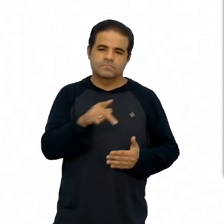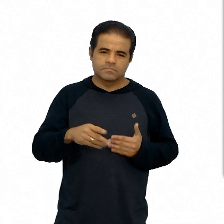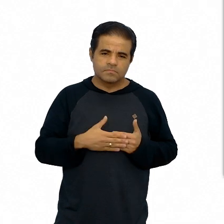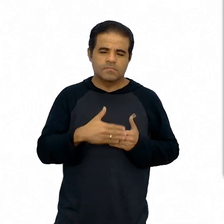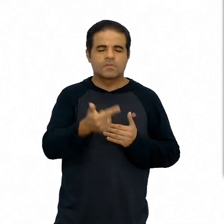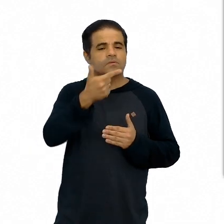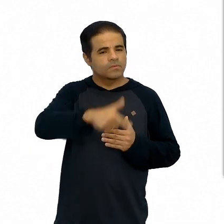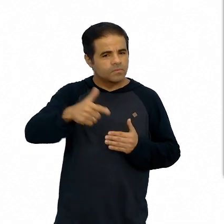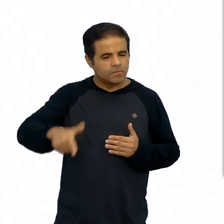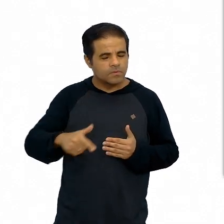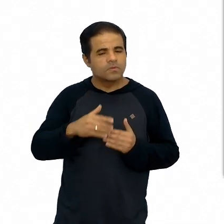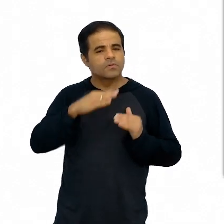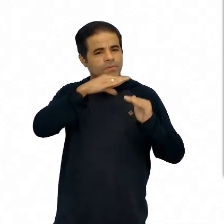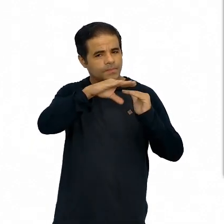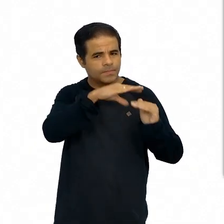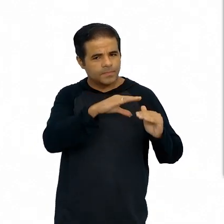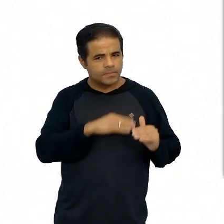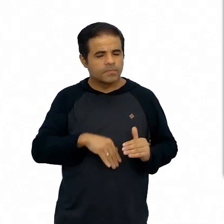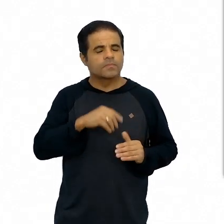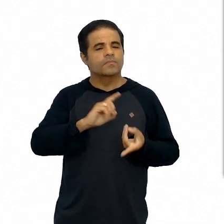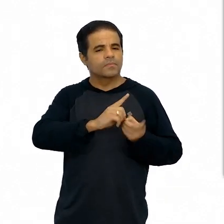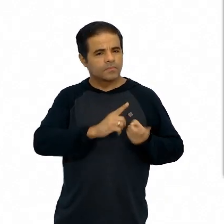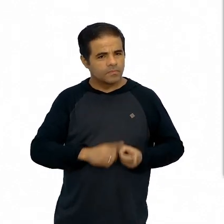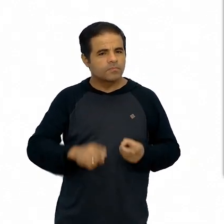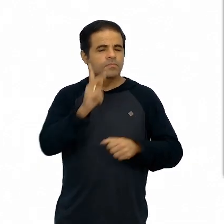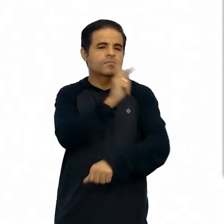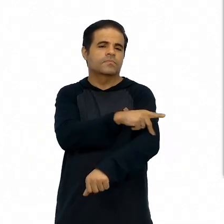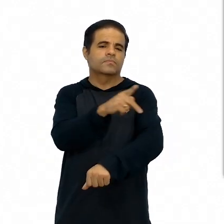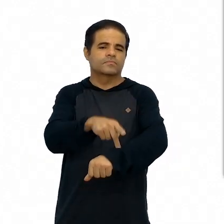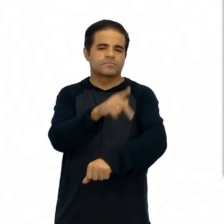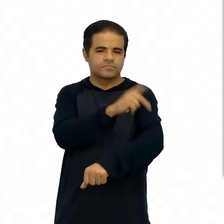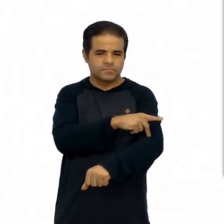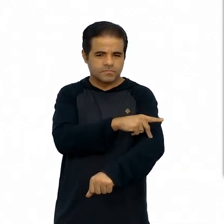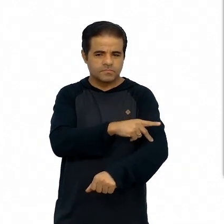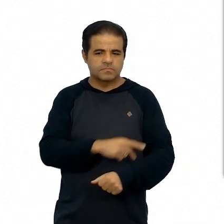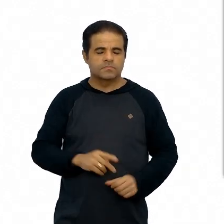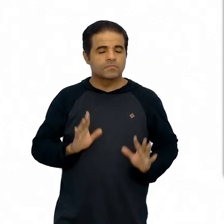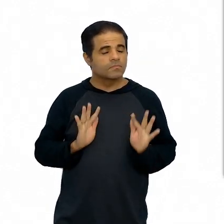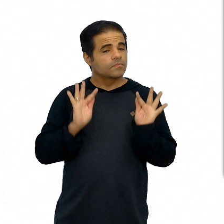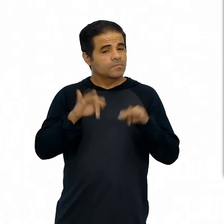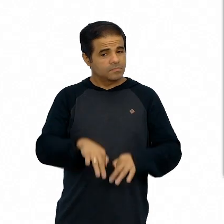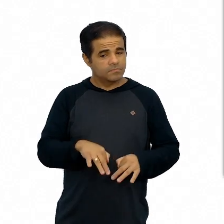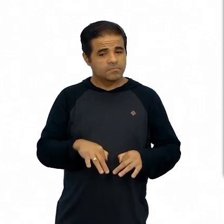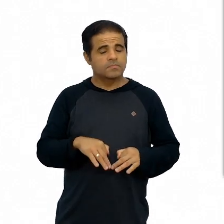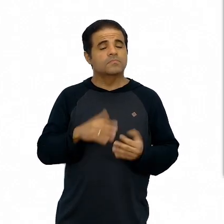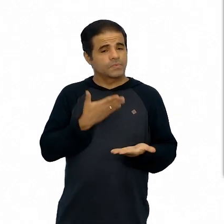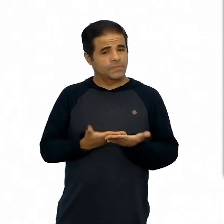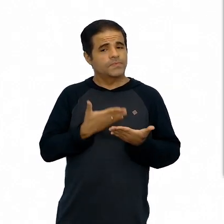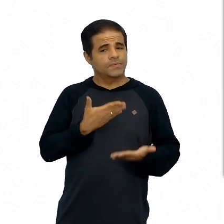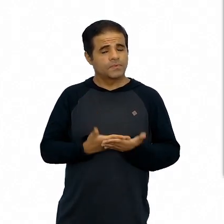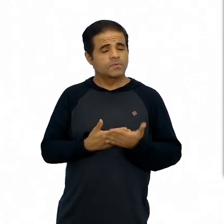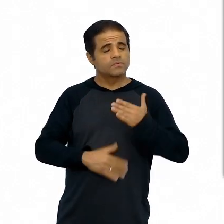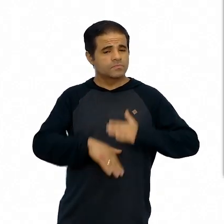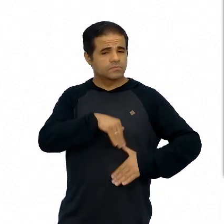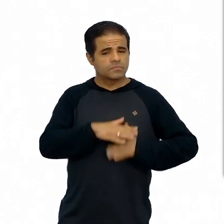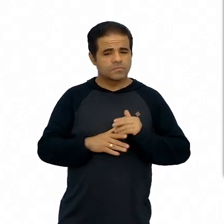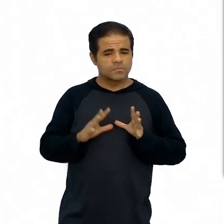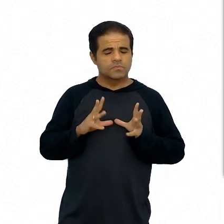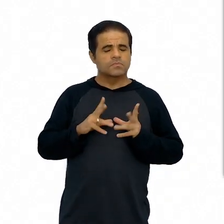para os próximos encaminhamentos didáticos pedagógicos. Finalize a sua aula construindo com toda a